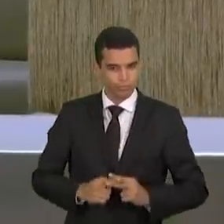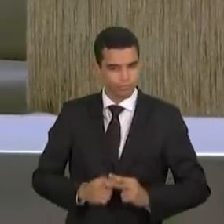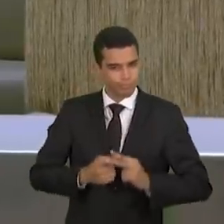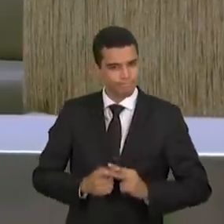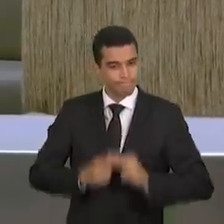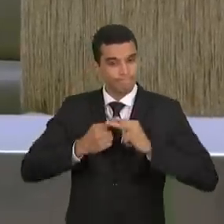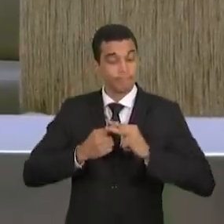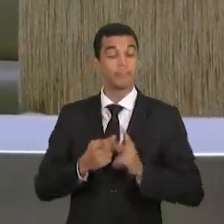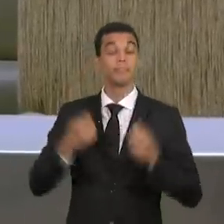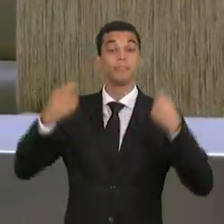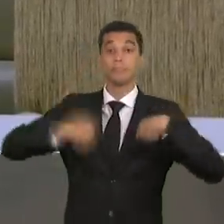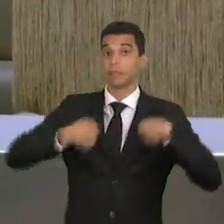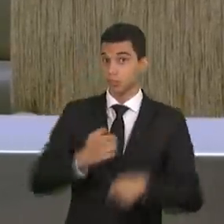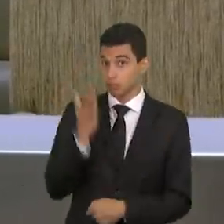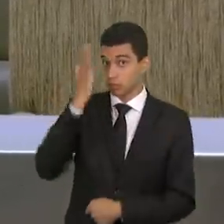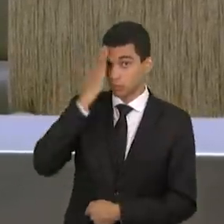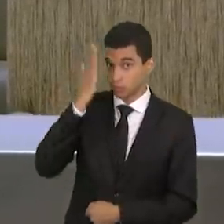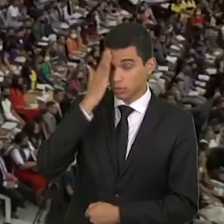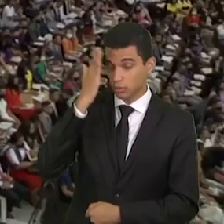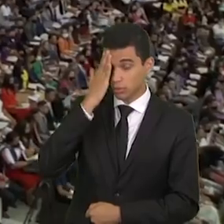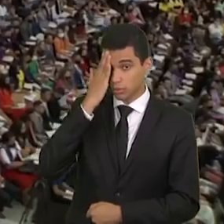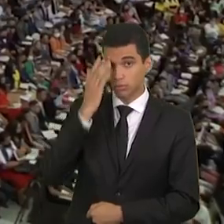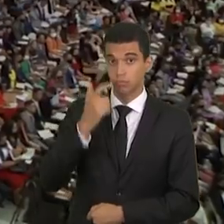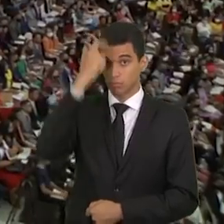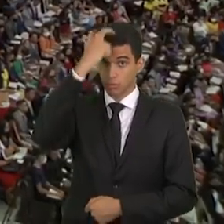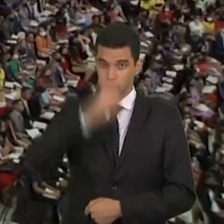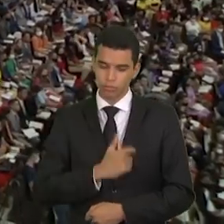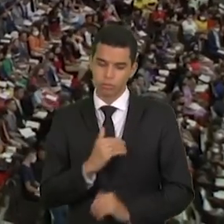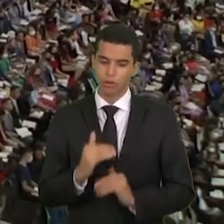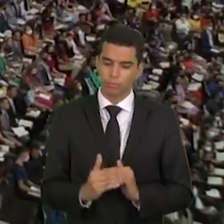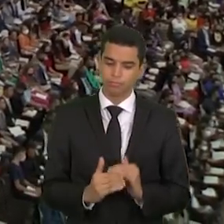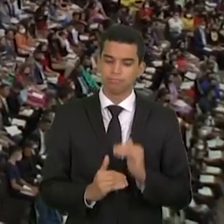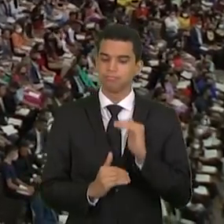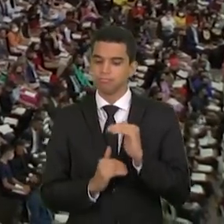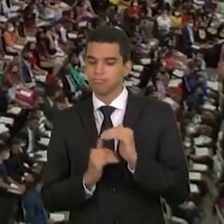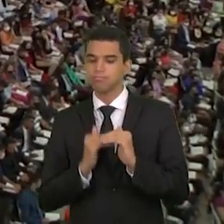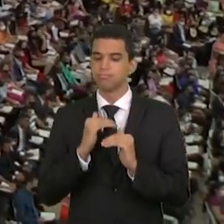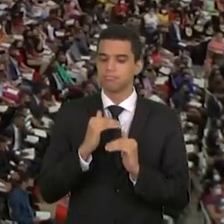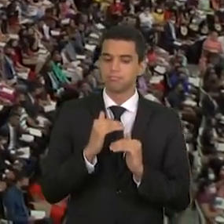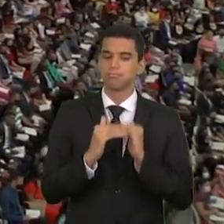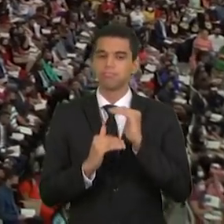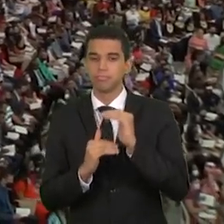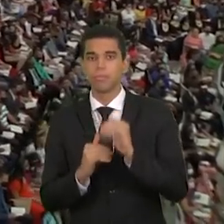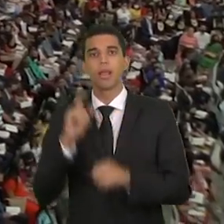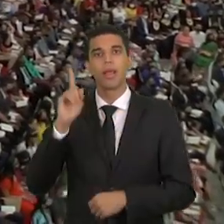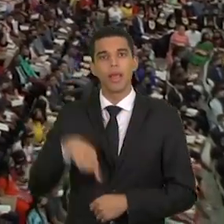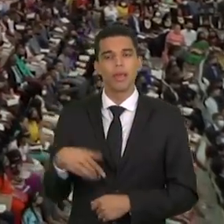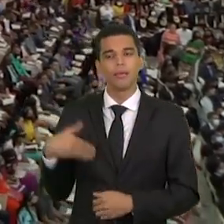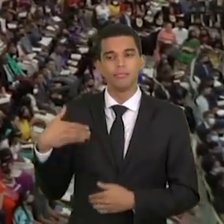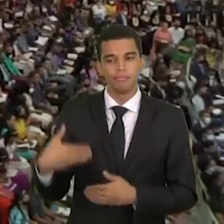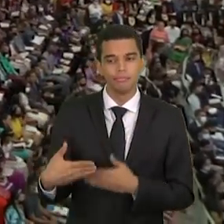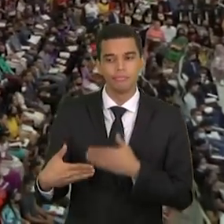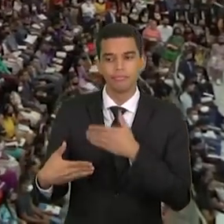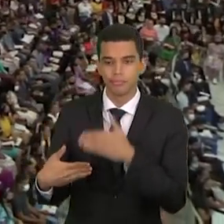deve entender que este aperfeiçoamento deve ser